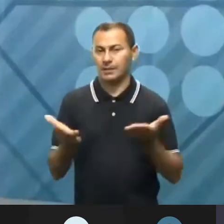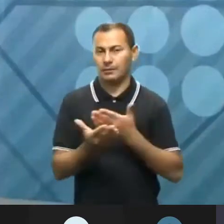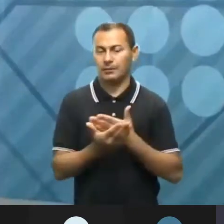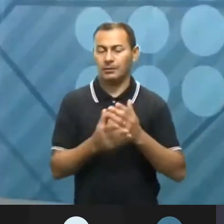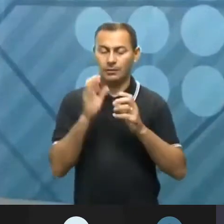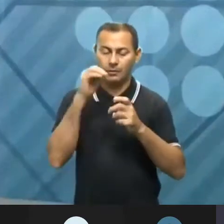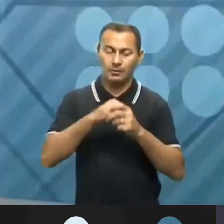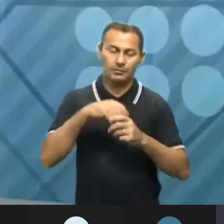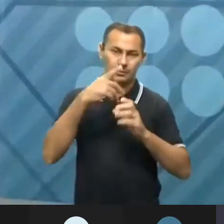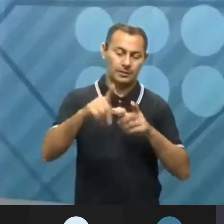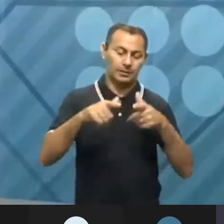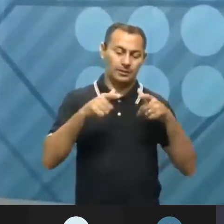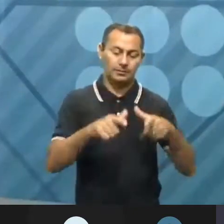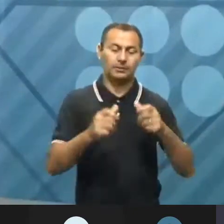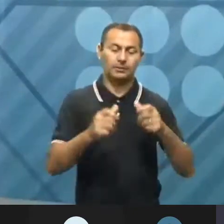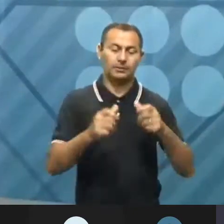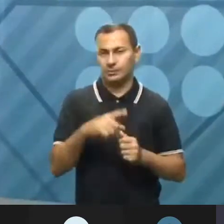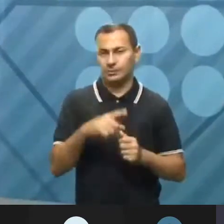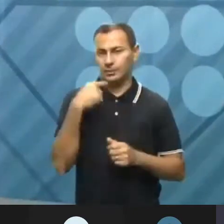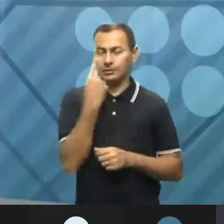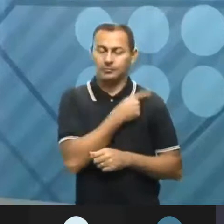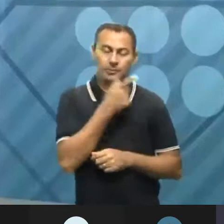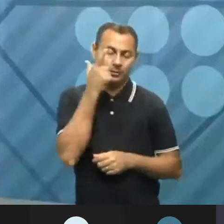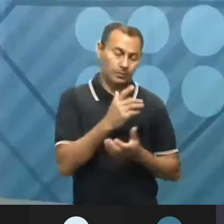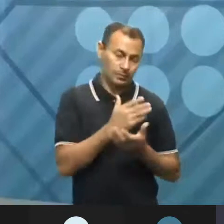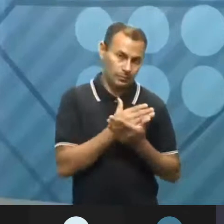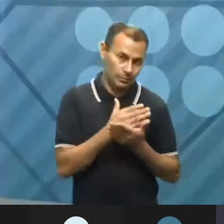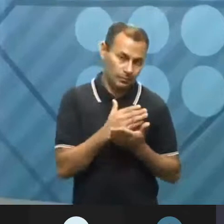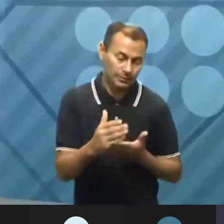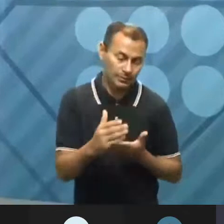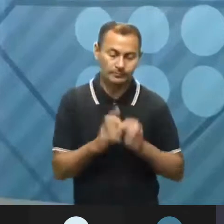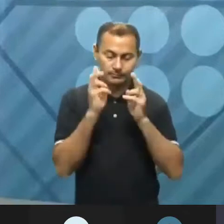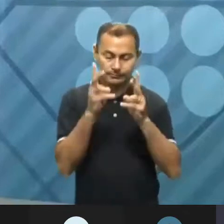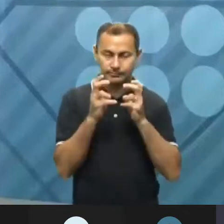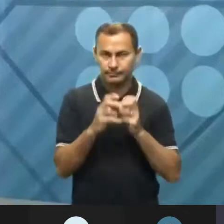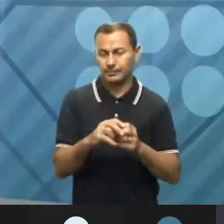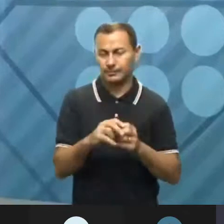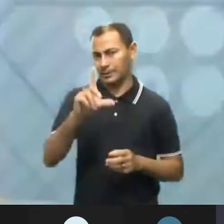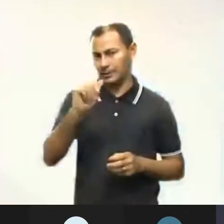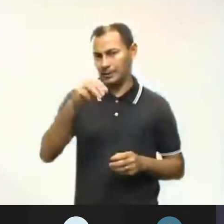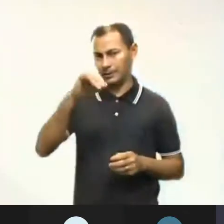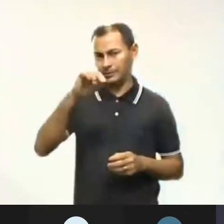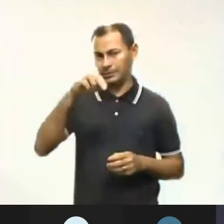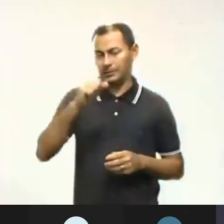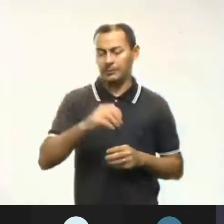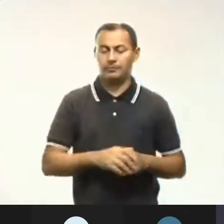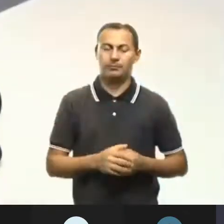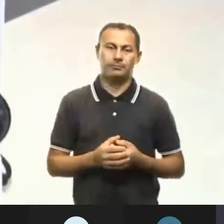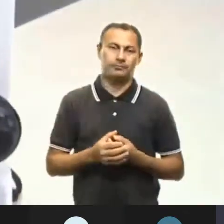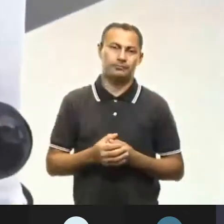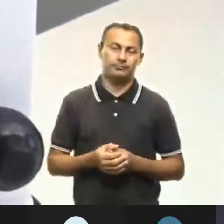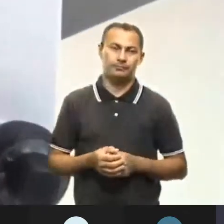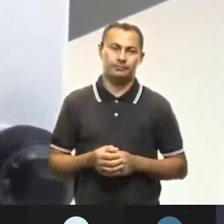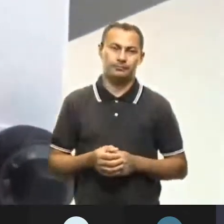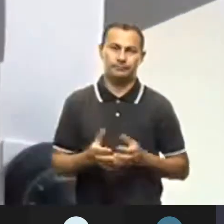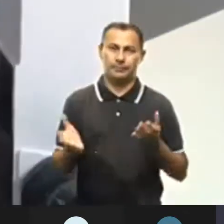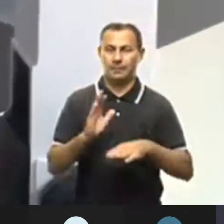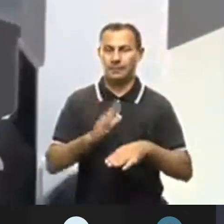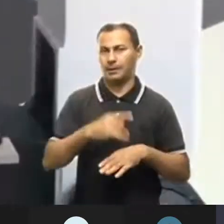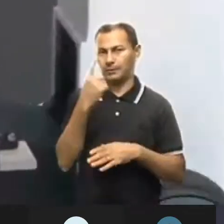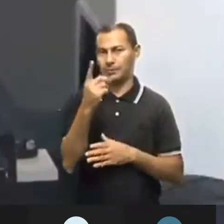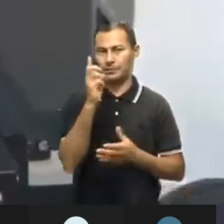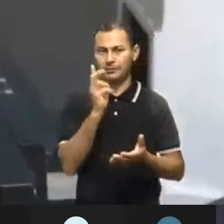de agora. Então, coloque a sua lâmina aí junto comigo para que a gente comece, né? Então, a observação da nossa lâmina de pulmão. Vamos lá, então. Então, vamos